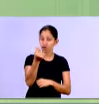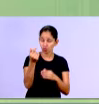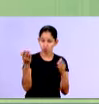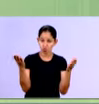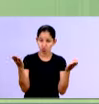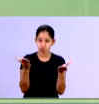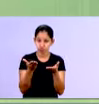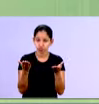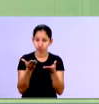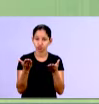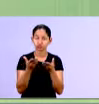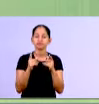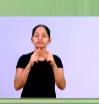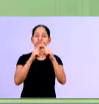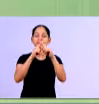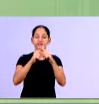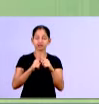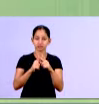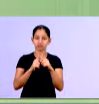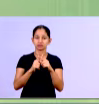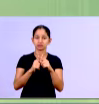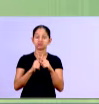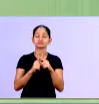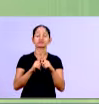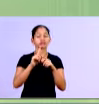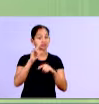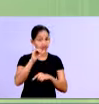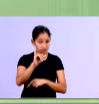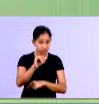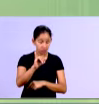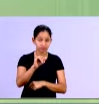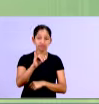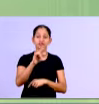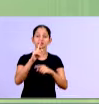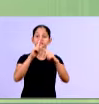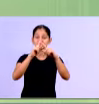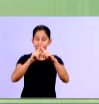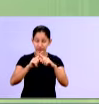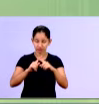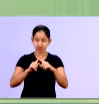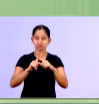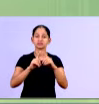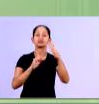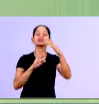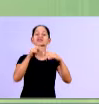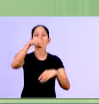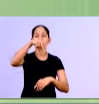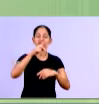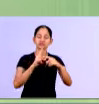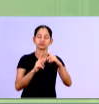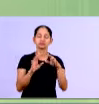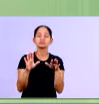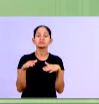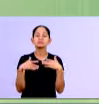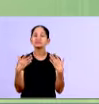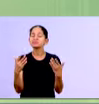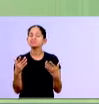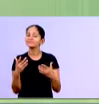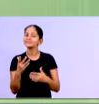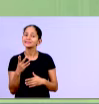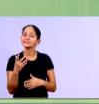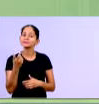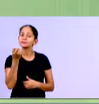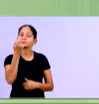presente vezes taxa vezes tempo. Só que aqui o tempo eu